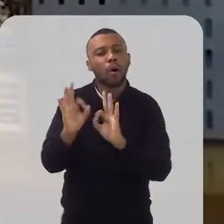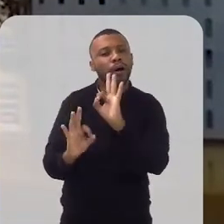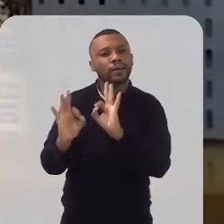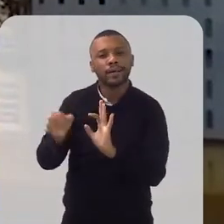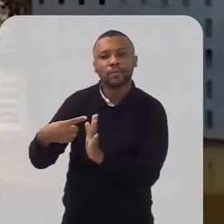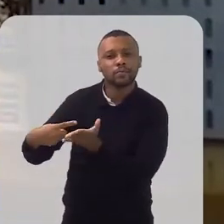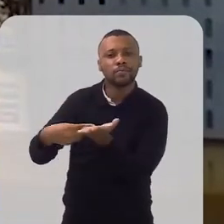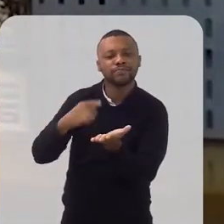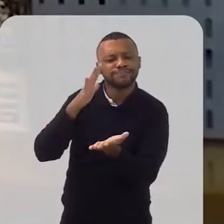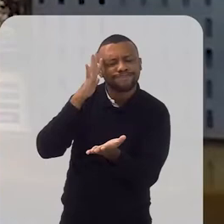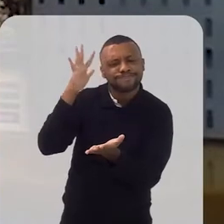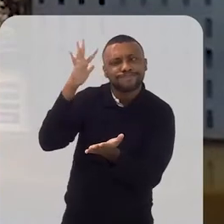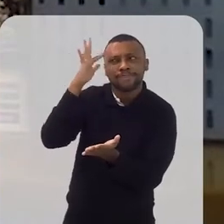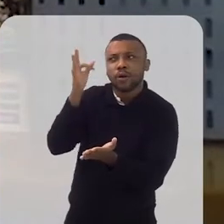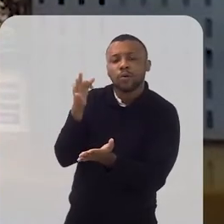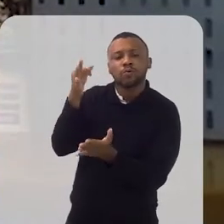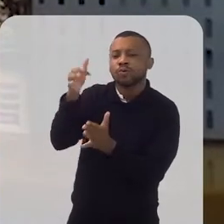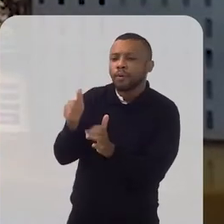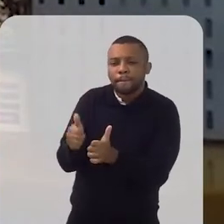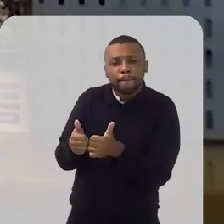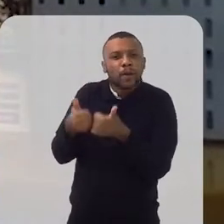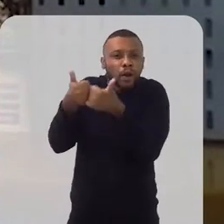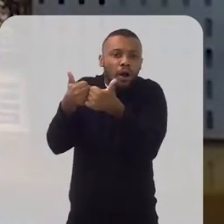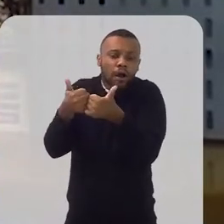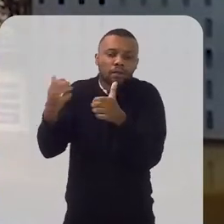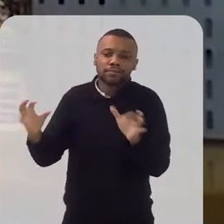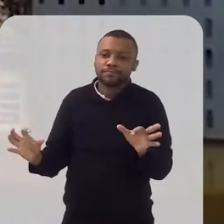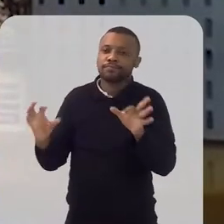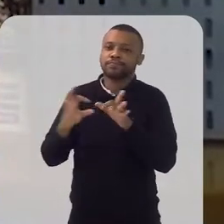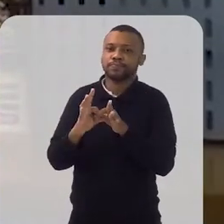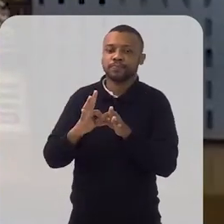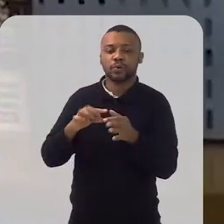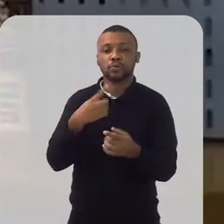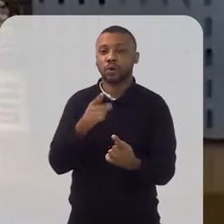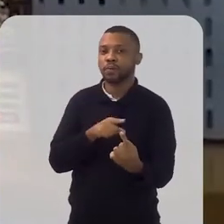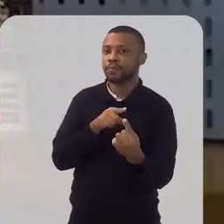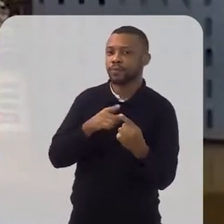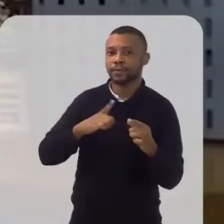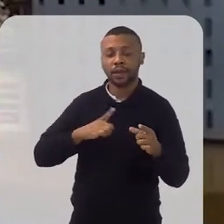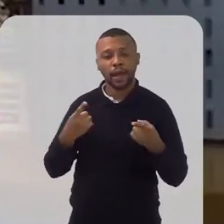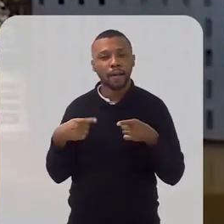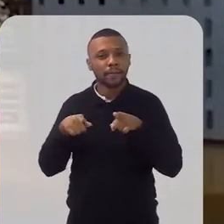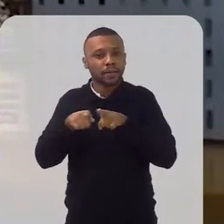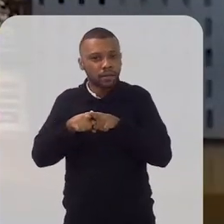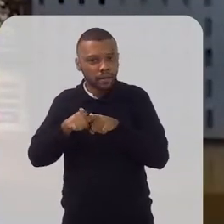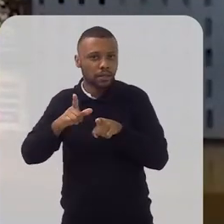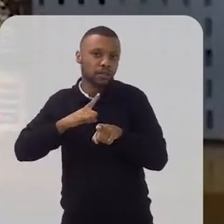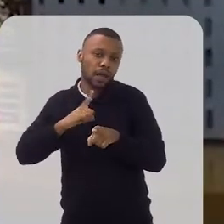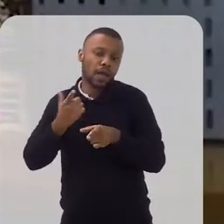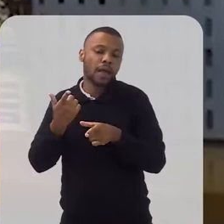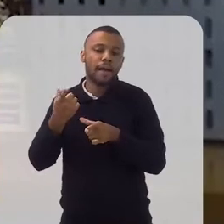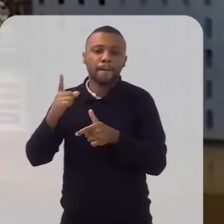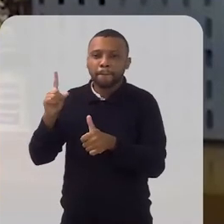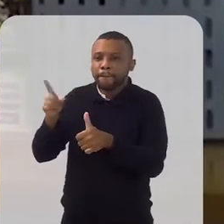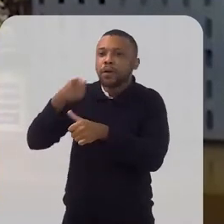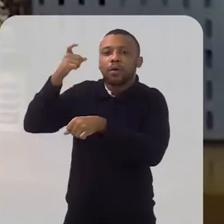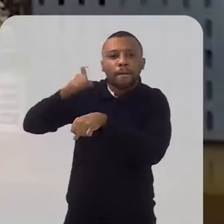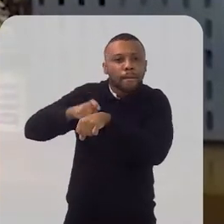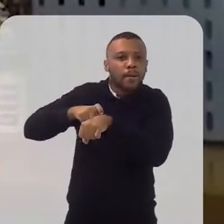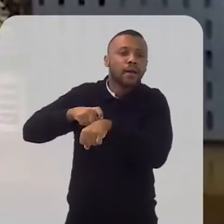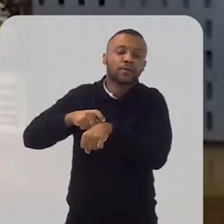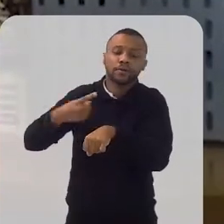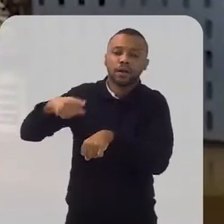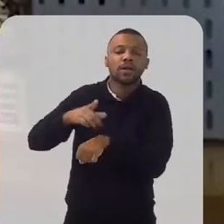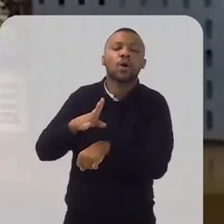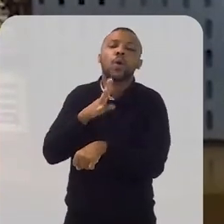organizado querendo um futuro melhor, ele vai ao encontro do que a gente está promovendo. E aí buscamos parcerias. A Aquilerge é uma parceira de primeira hora, né?